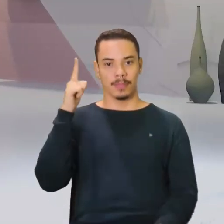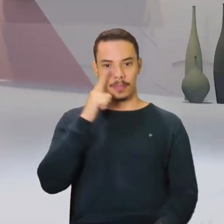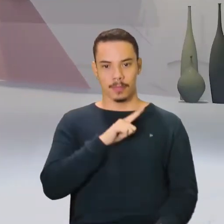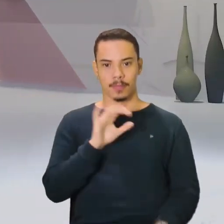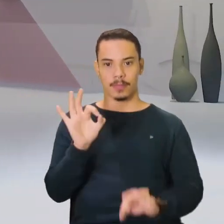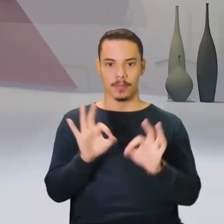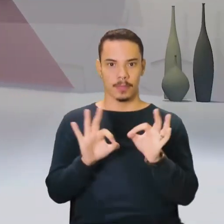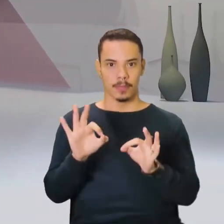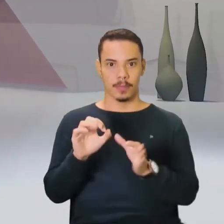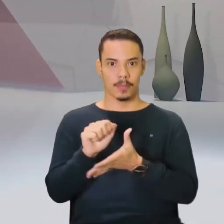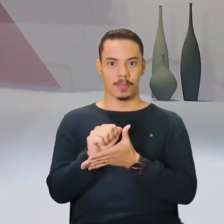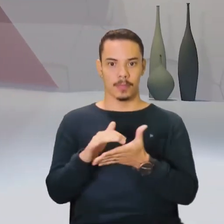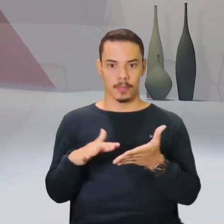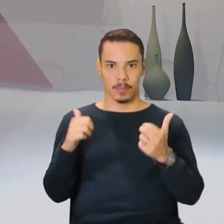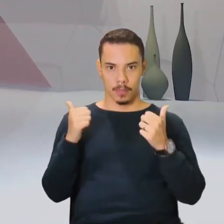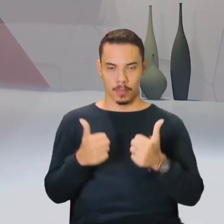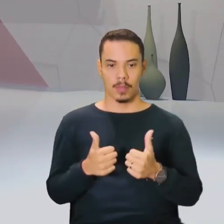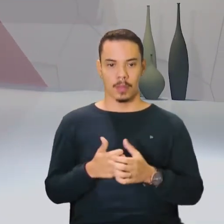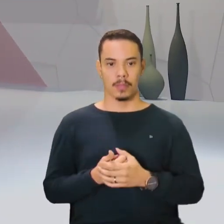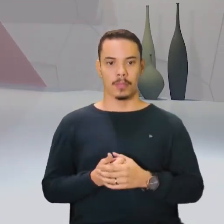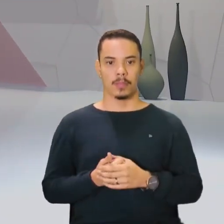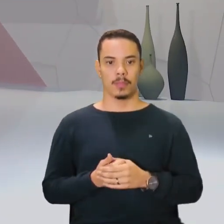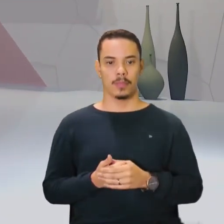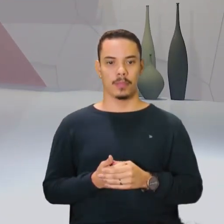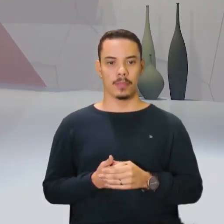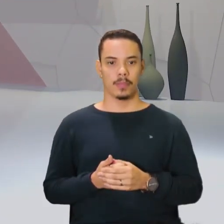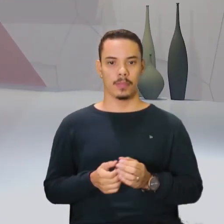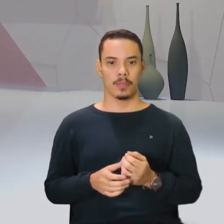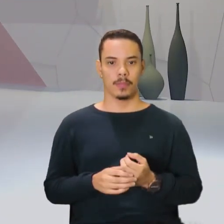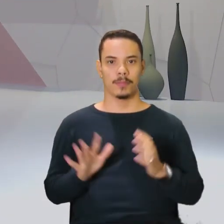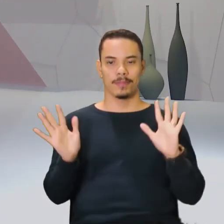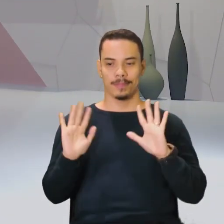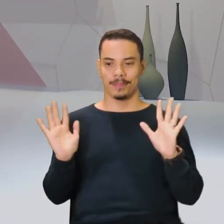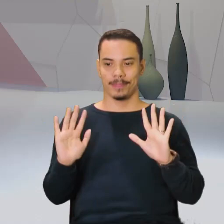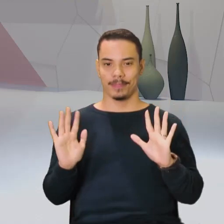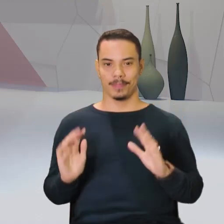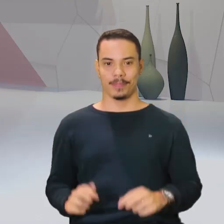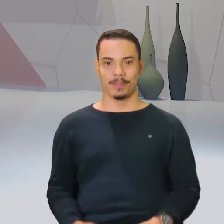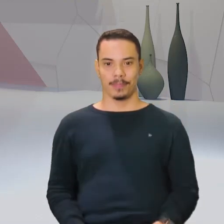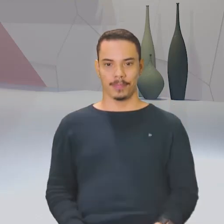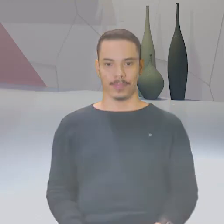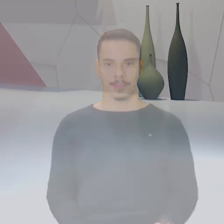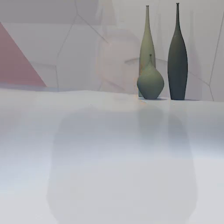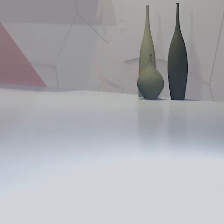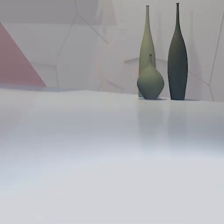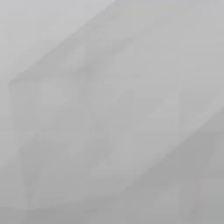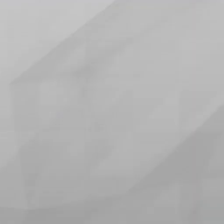caprichar no seu trabalhando gênero. Não é isso, Márcia? Com certeza. Valeu, então! Tchau.